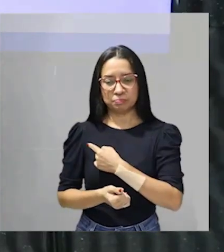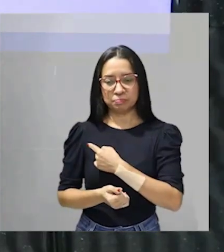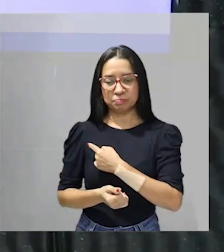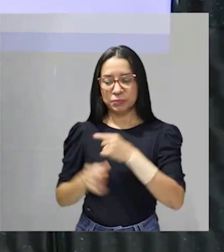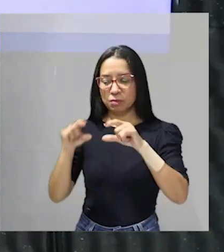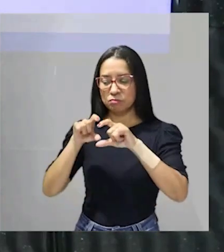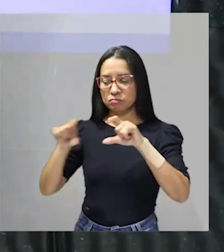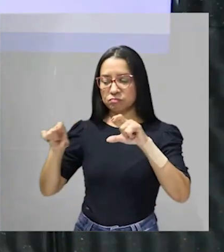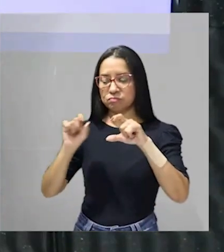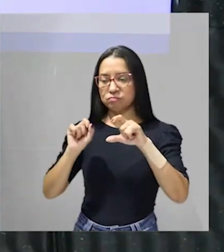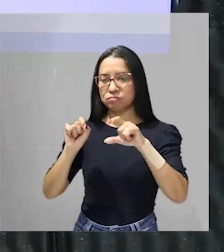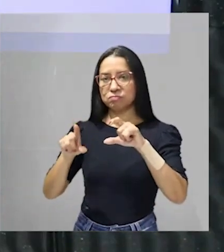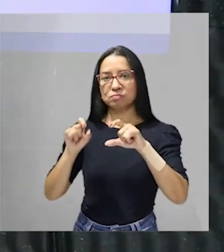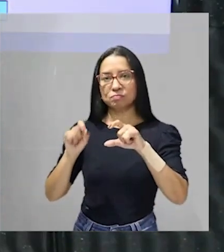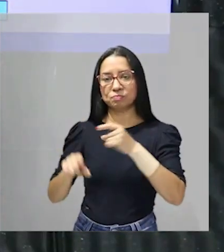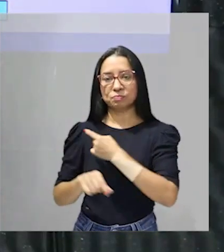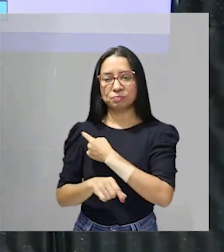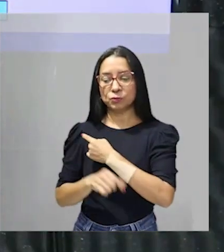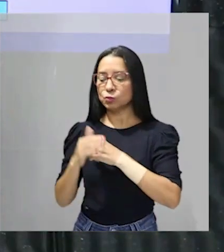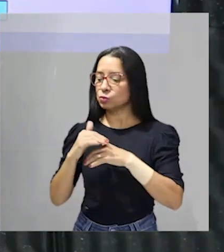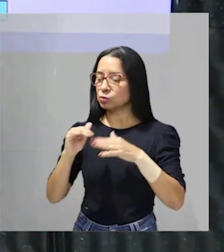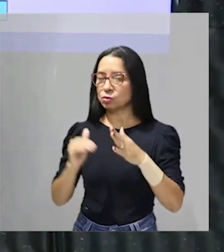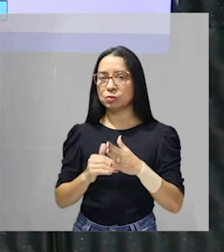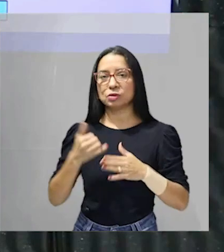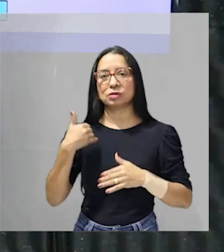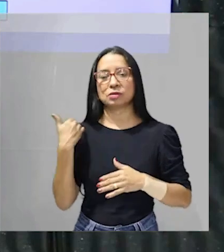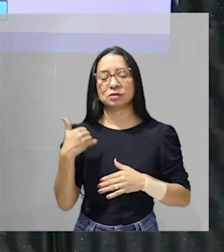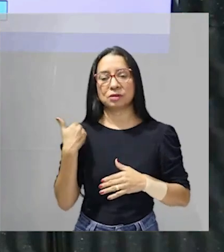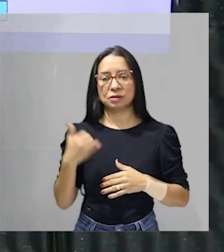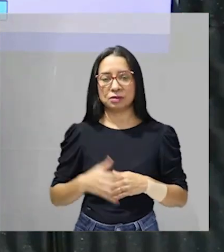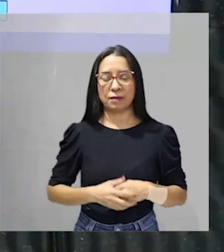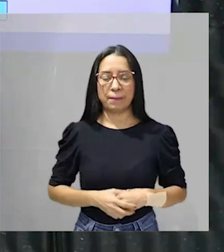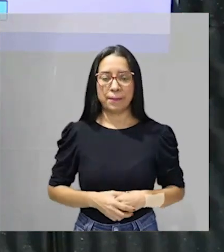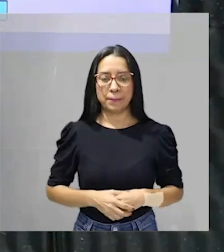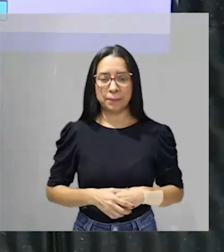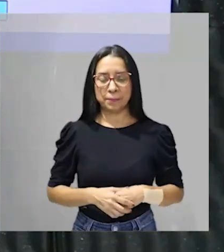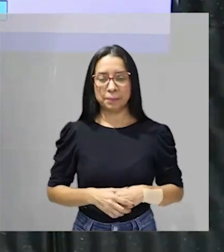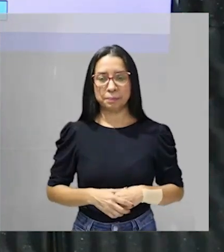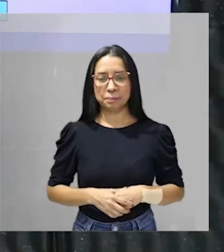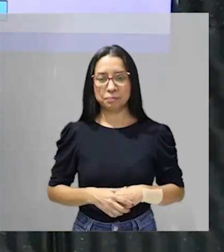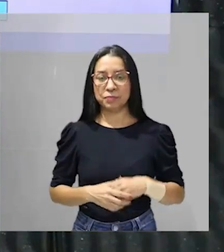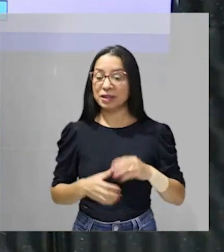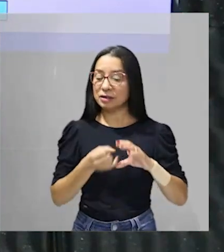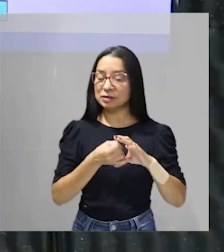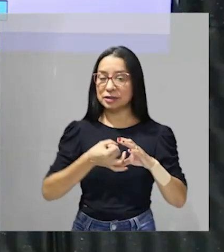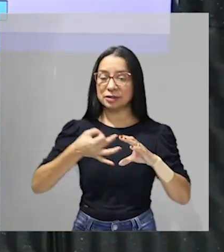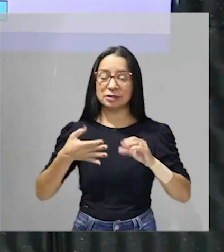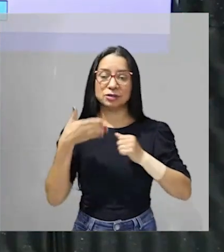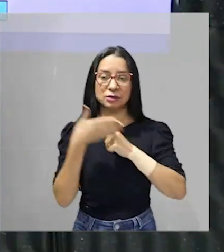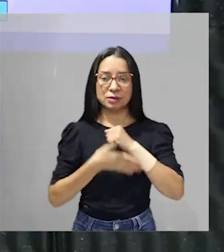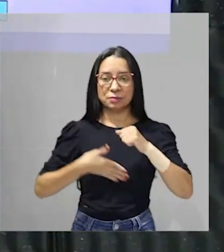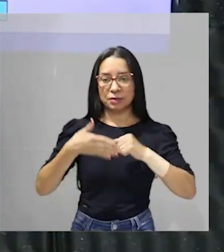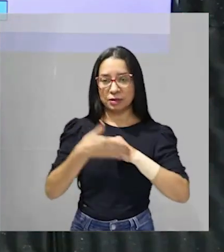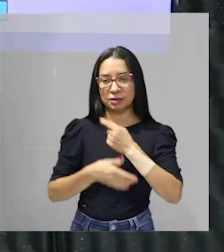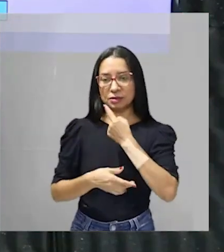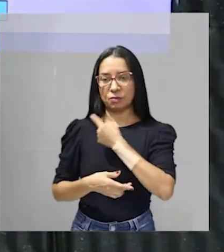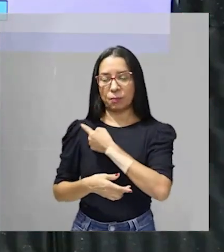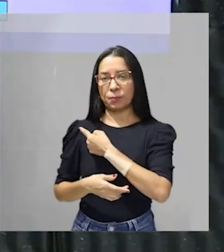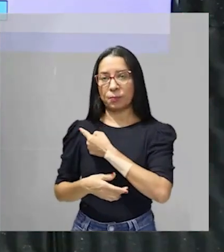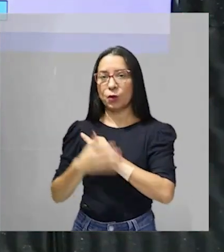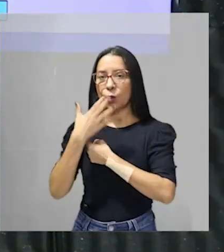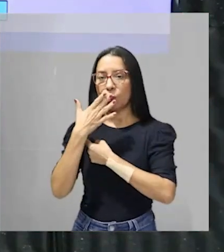todas as idades características básicas do jogo tem o jogador